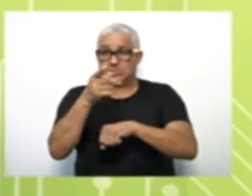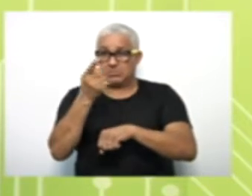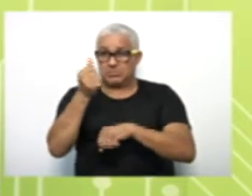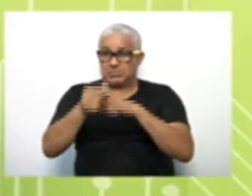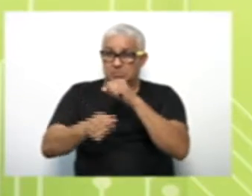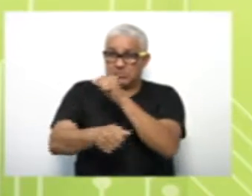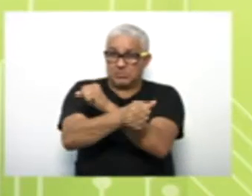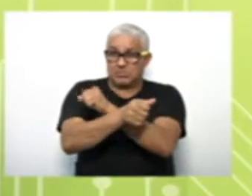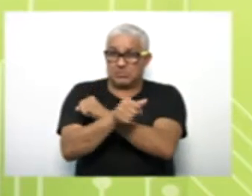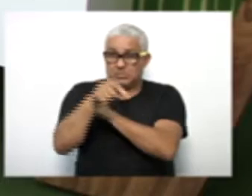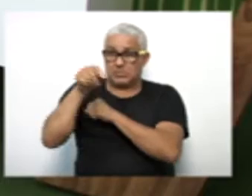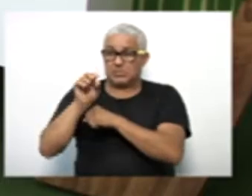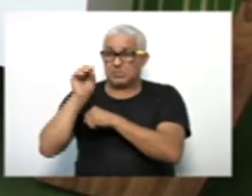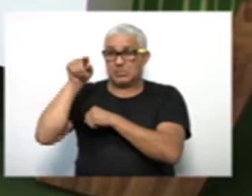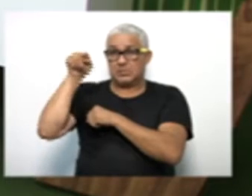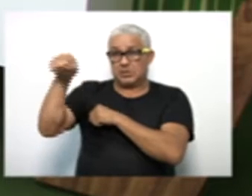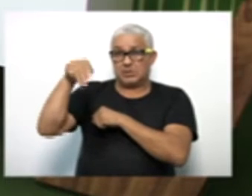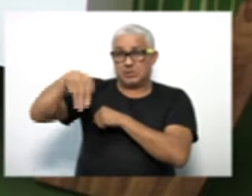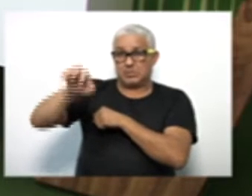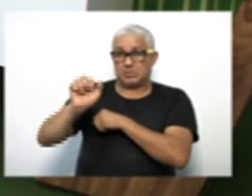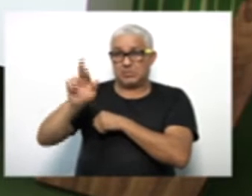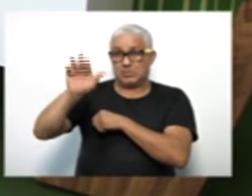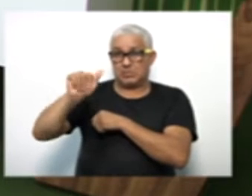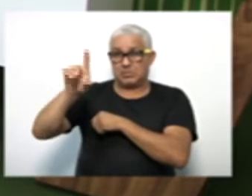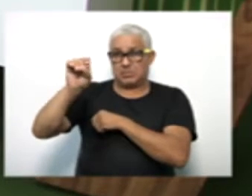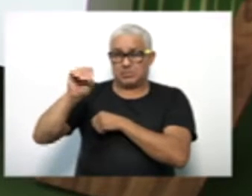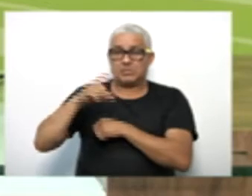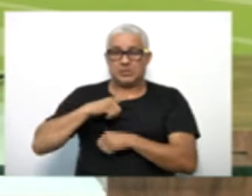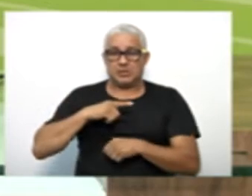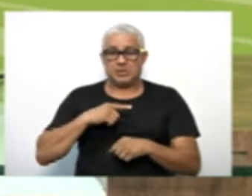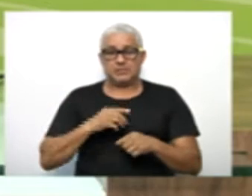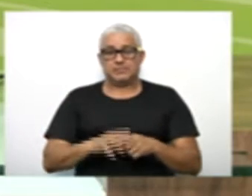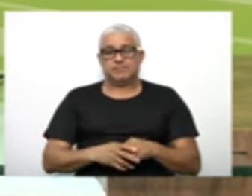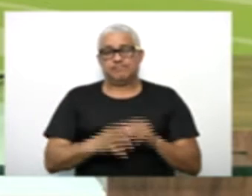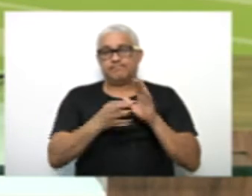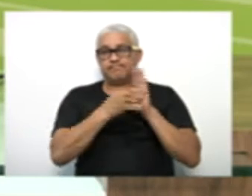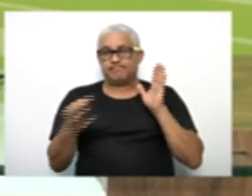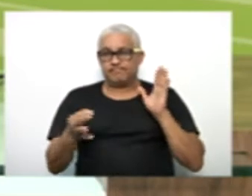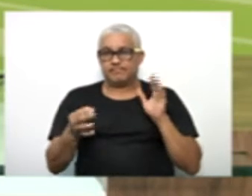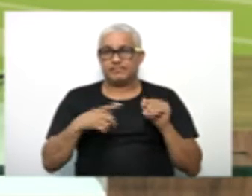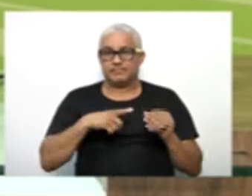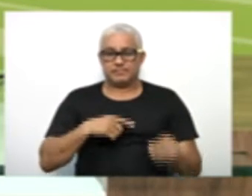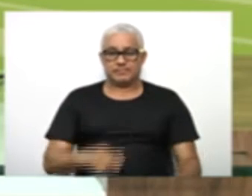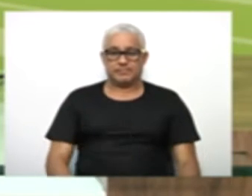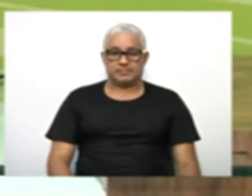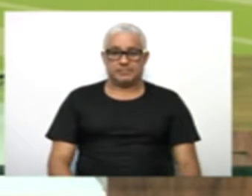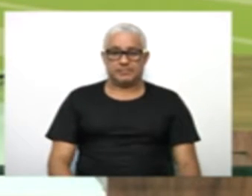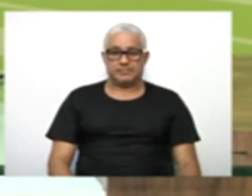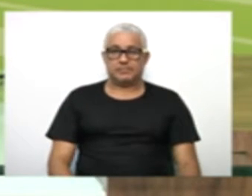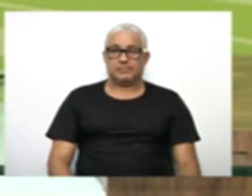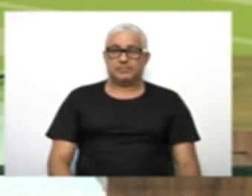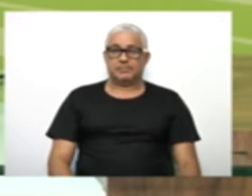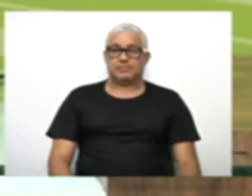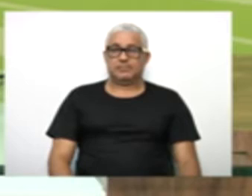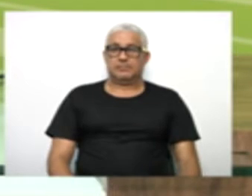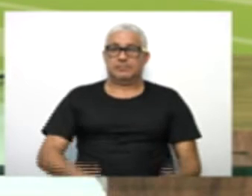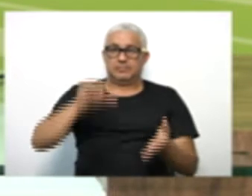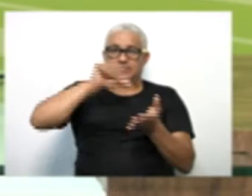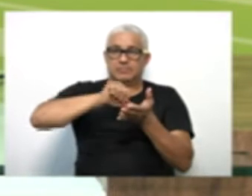Tudo bem, professor? Alguma consideração? Temos mais uma contribuição aqui, lá do Polo de